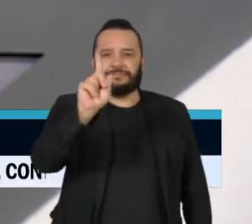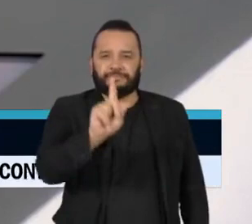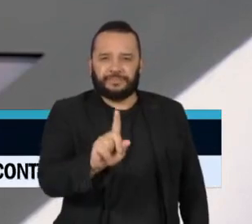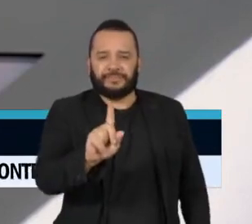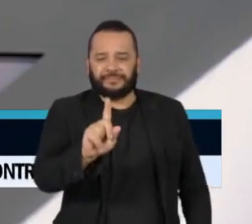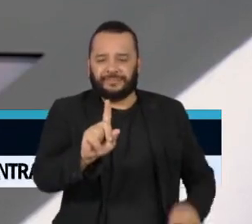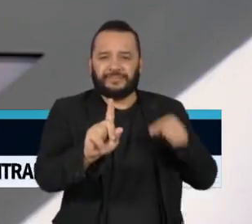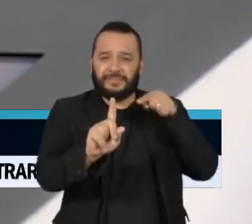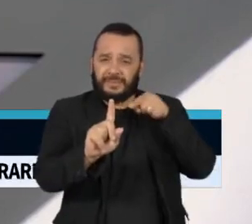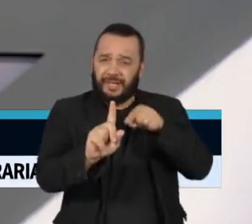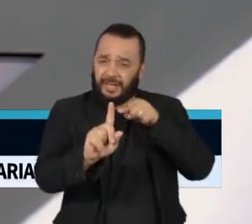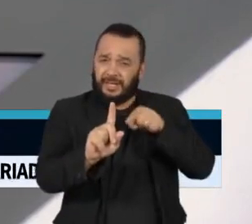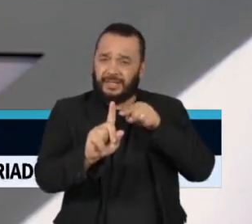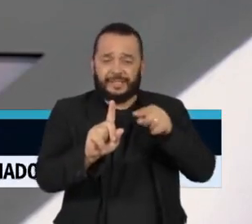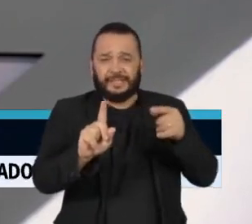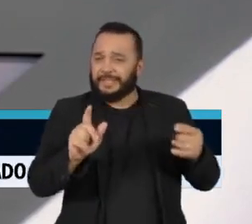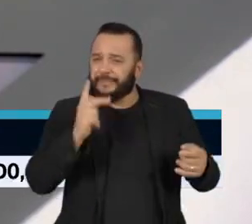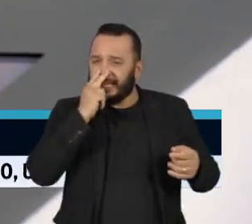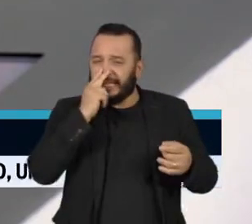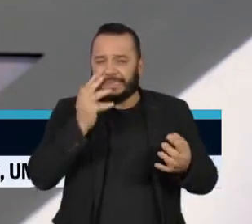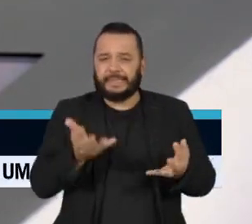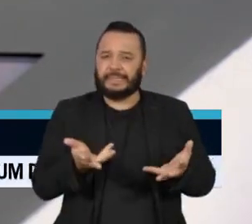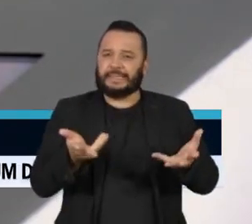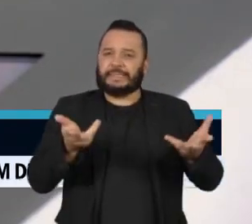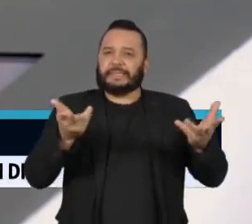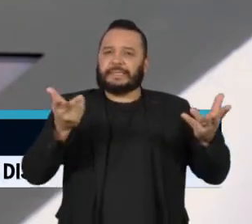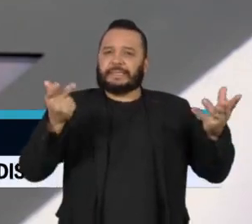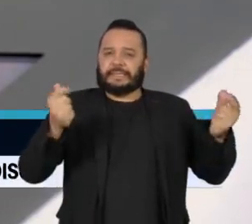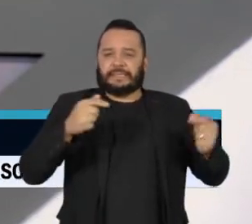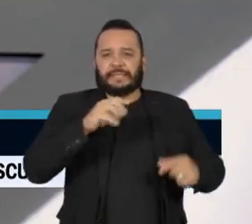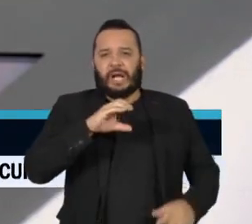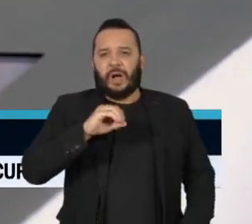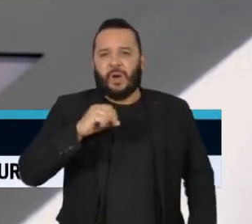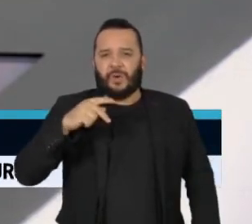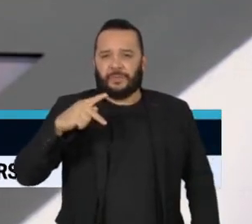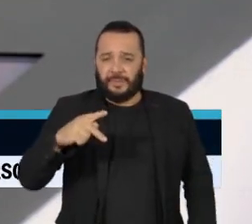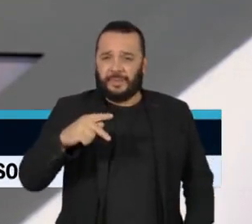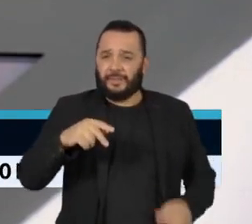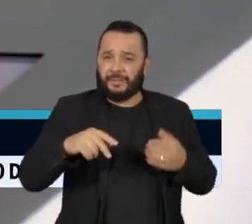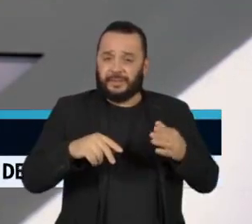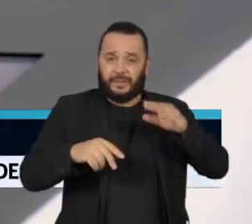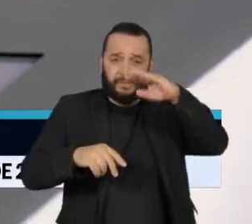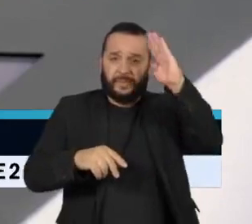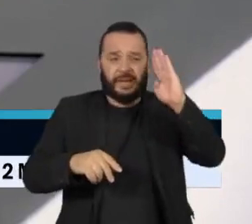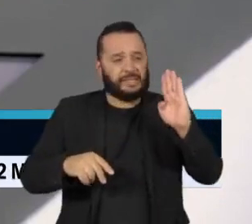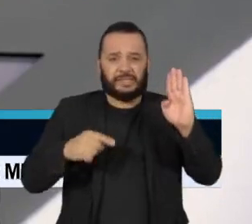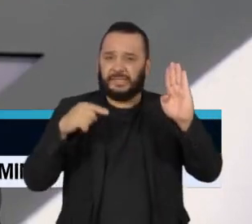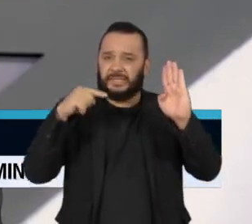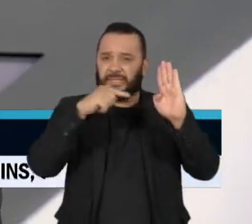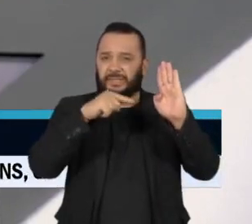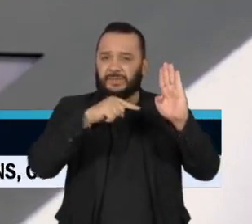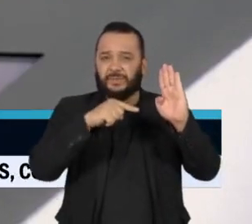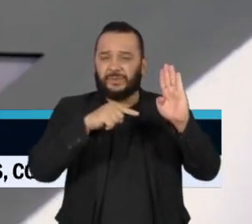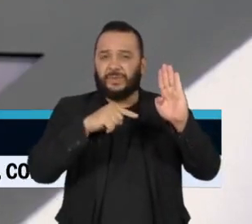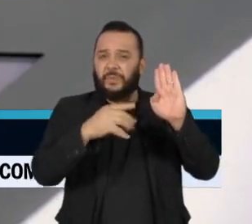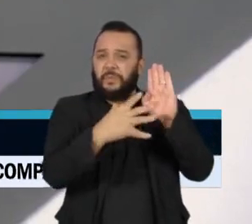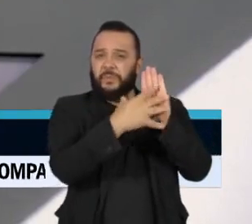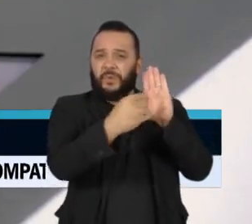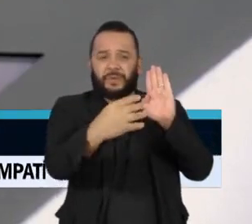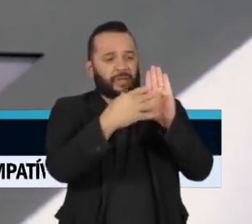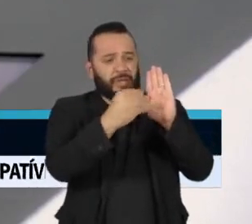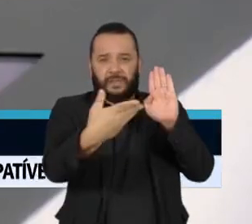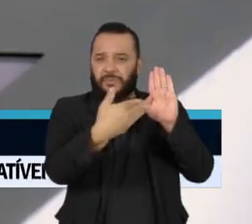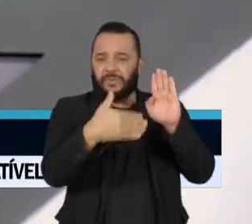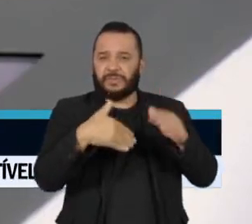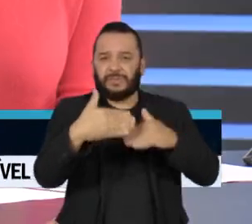você começa a ter de novo a chance de você o Brasil voltar a ter o papel de liderar um desenvolvimento econômico